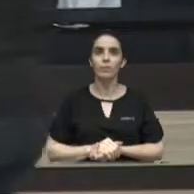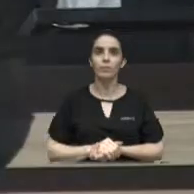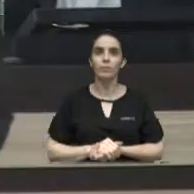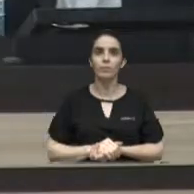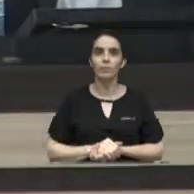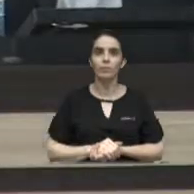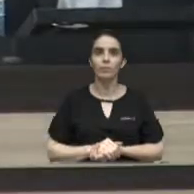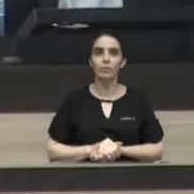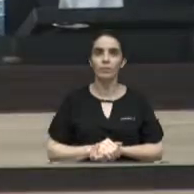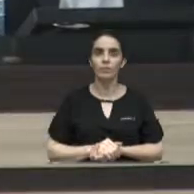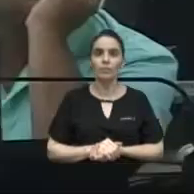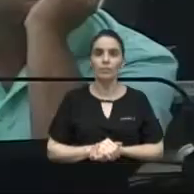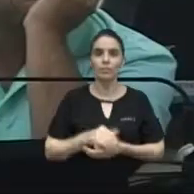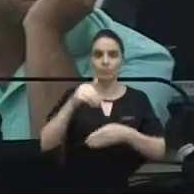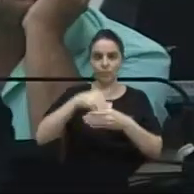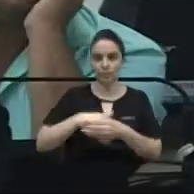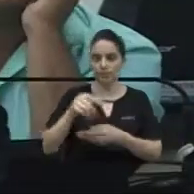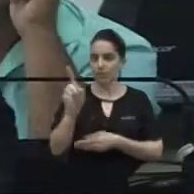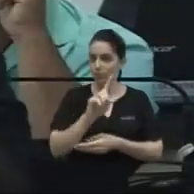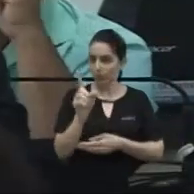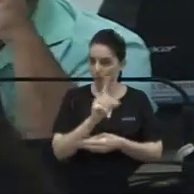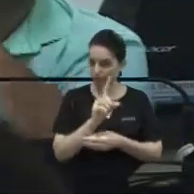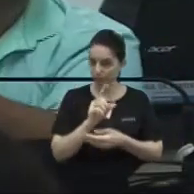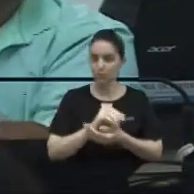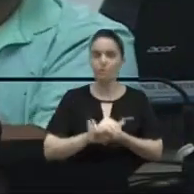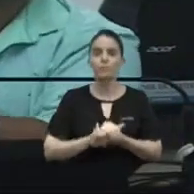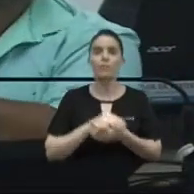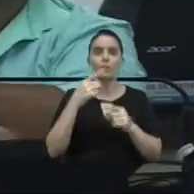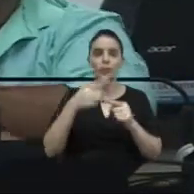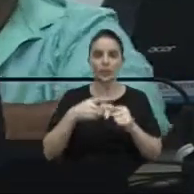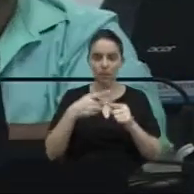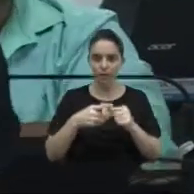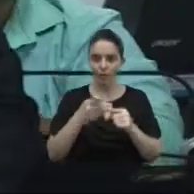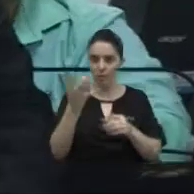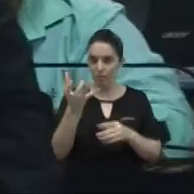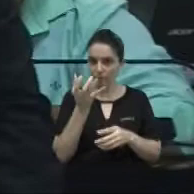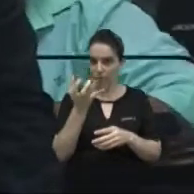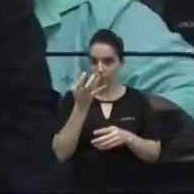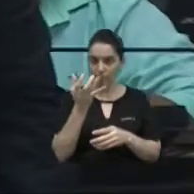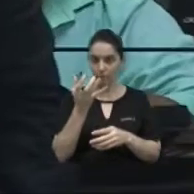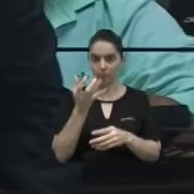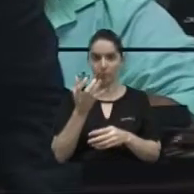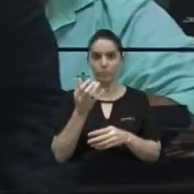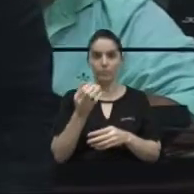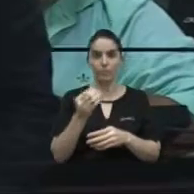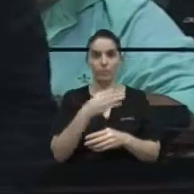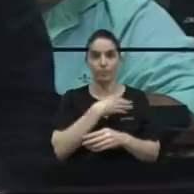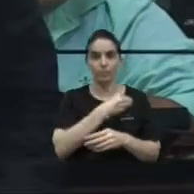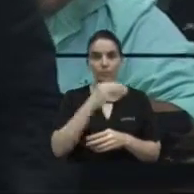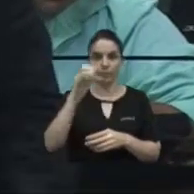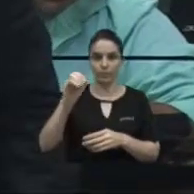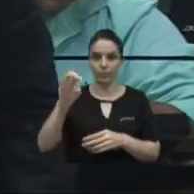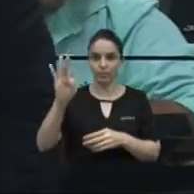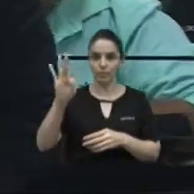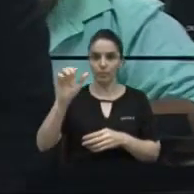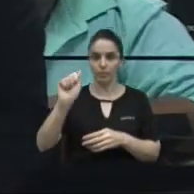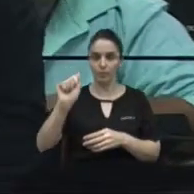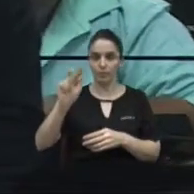Eu votei não porque quero que o meu filho, Otávio Show